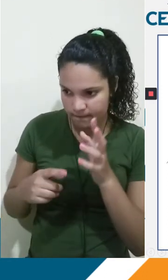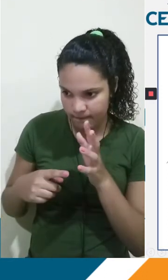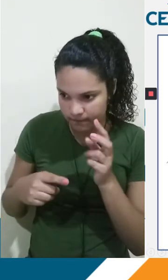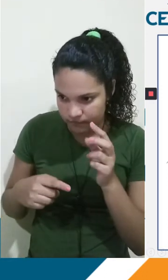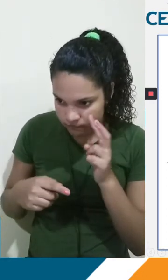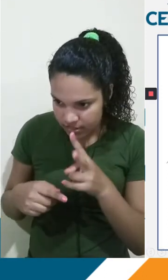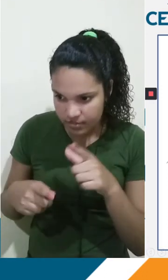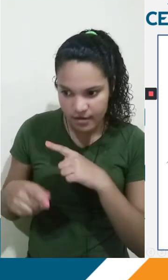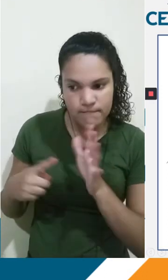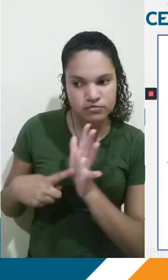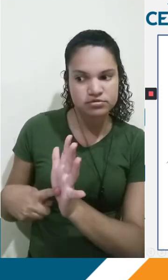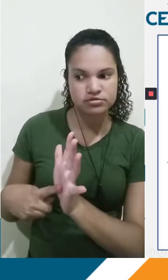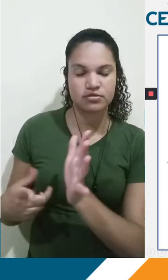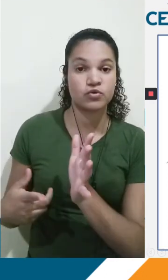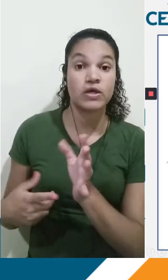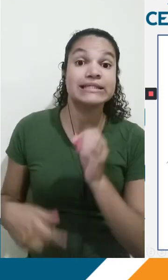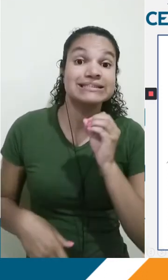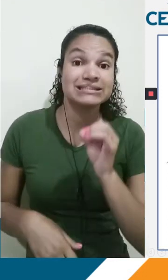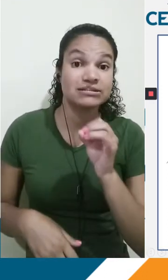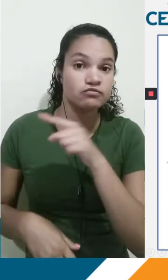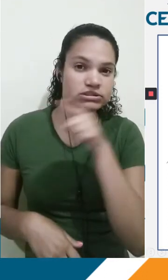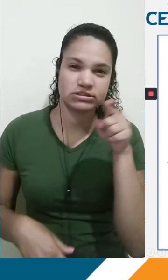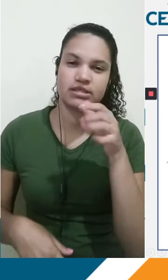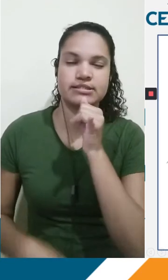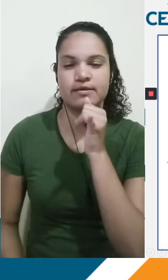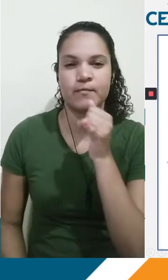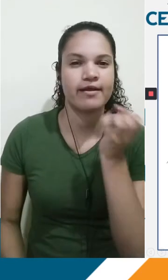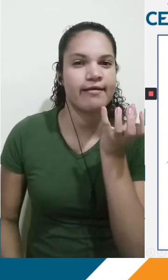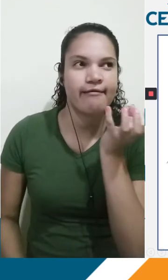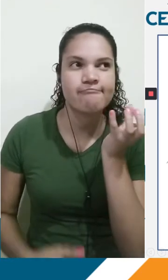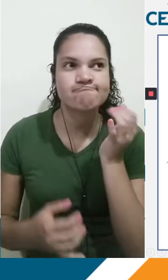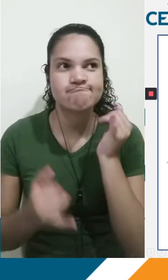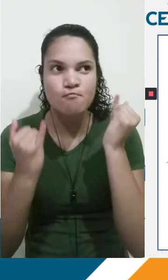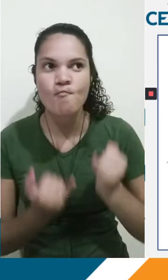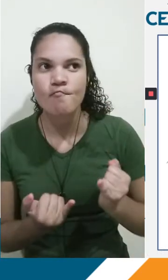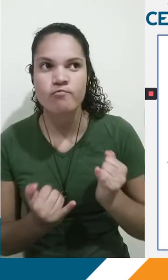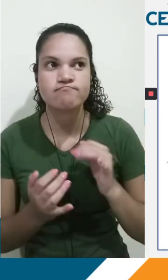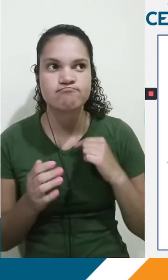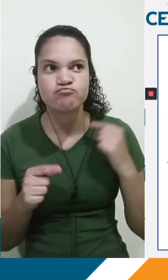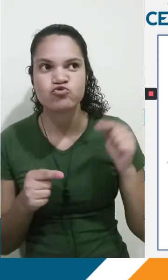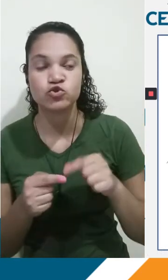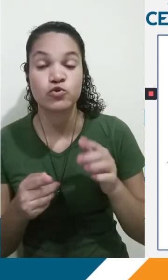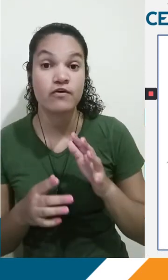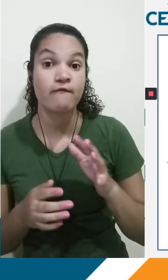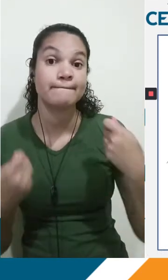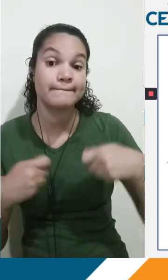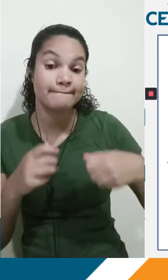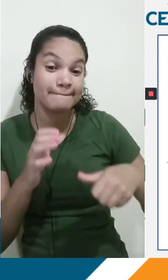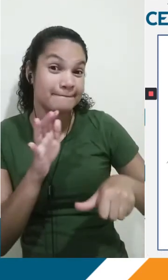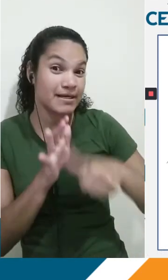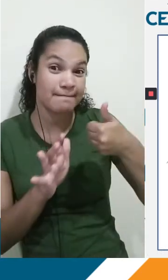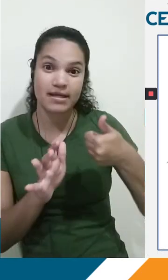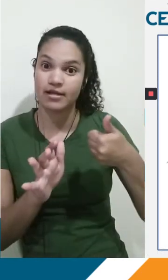dos ácidos graxos. É por isso que você, quando quer emagrecer, reduz a quantidade de carboidrato, de